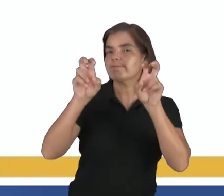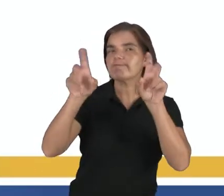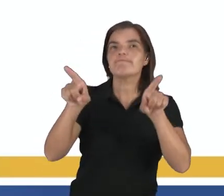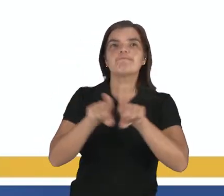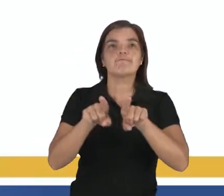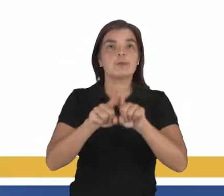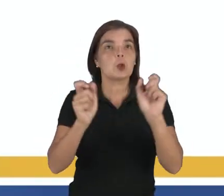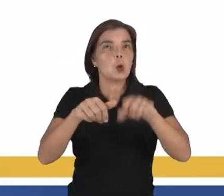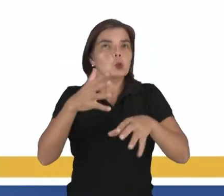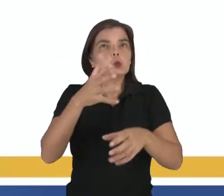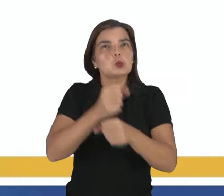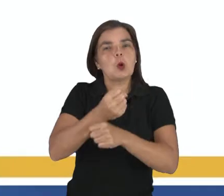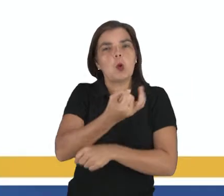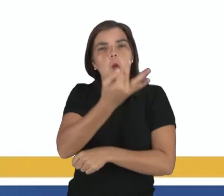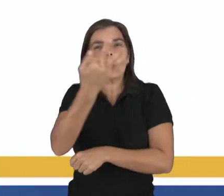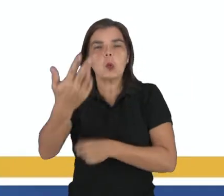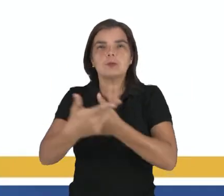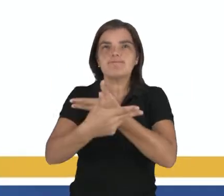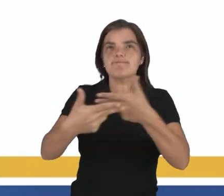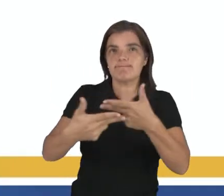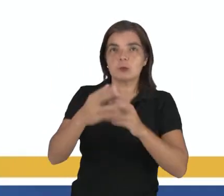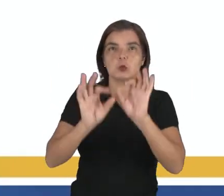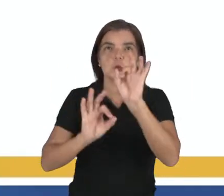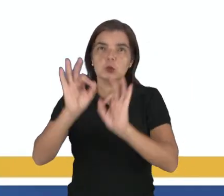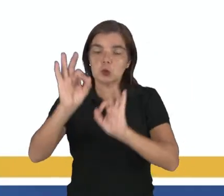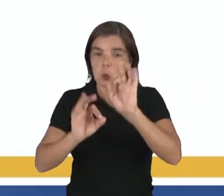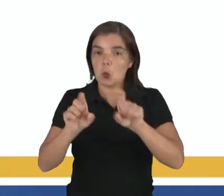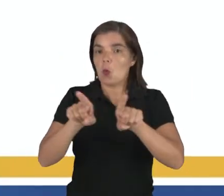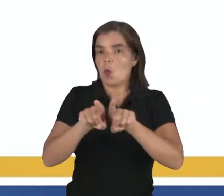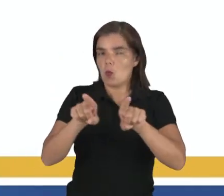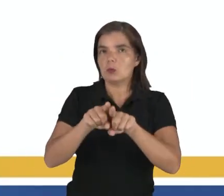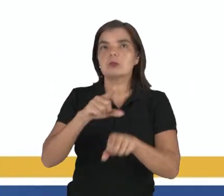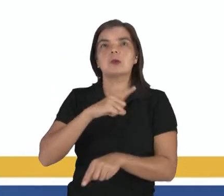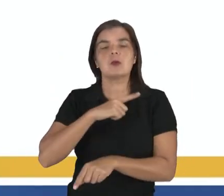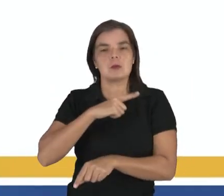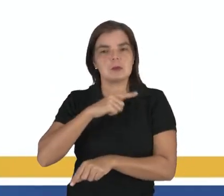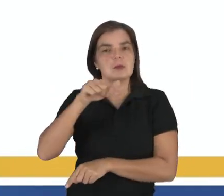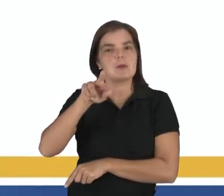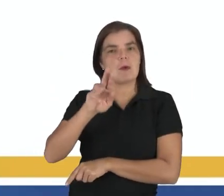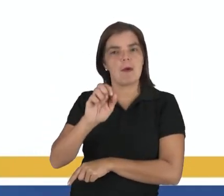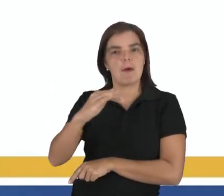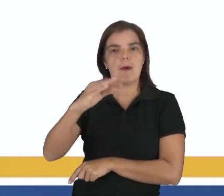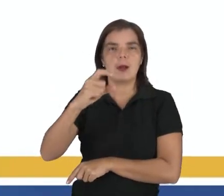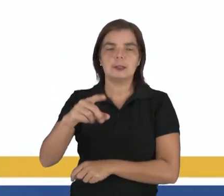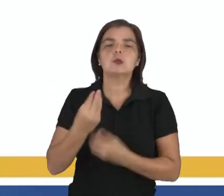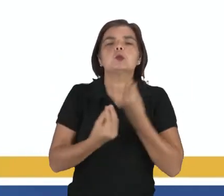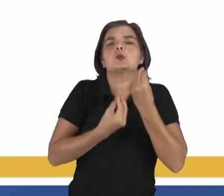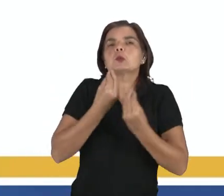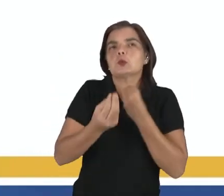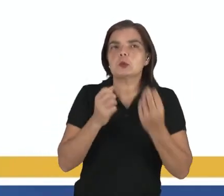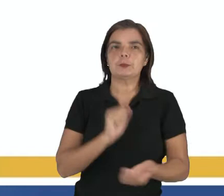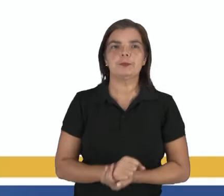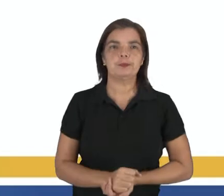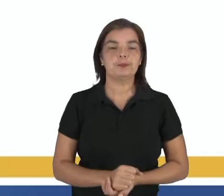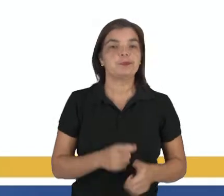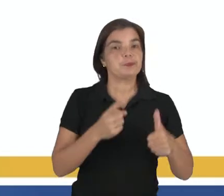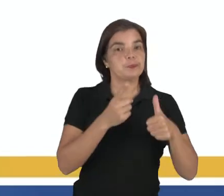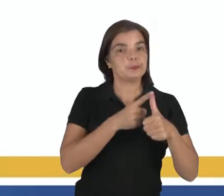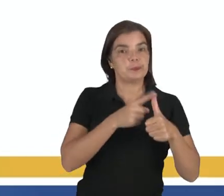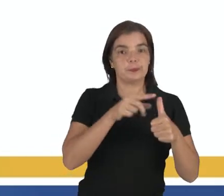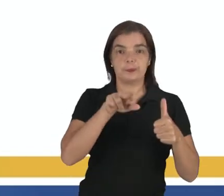É possível calcular quanto de produto será formado ou o rendimento de uma reação química. Como? Nós temos aqui,